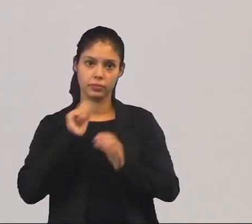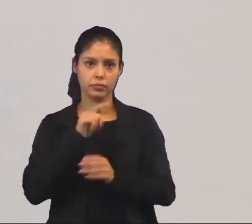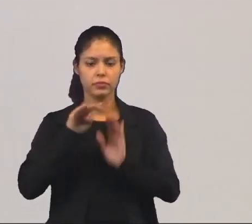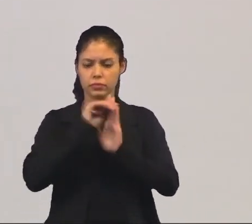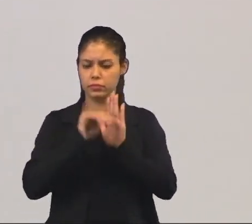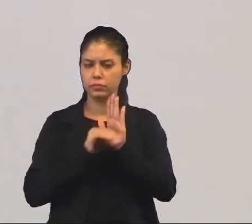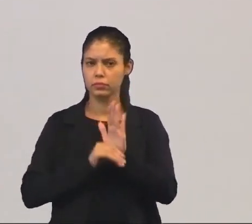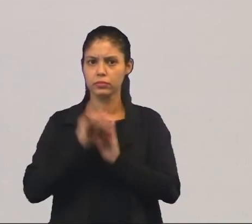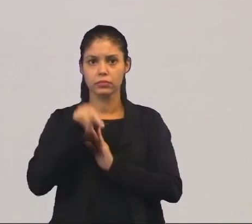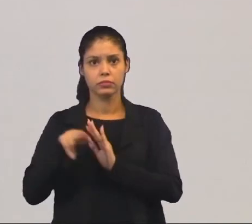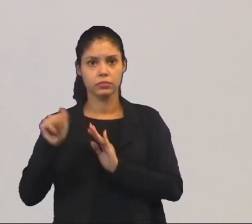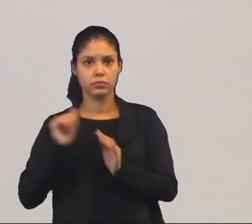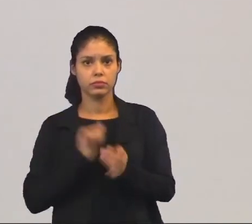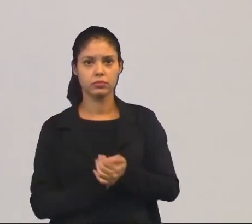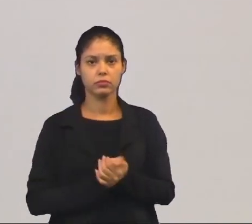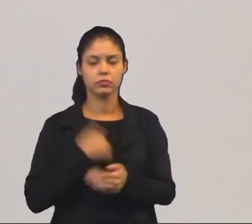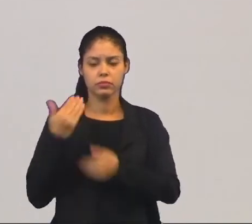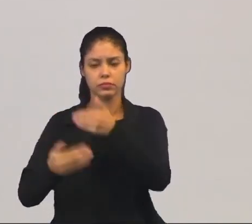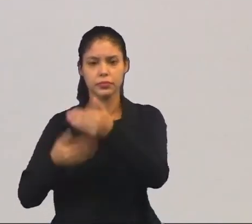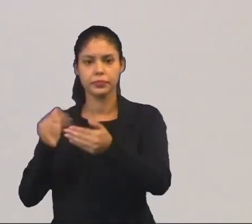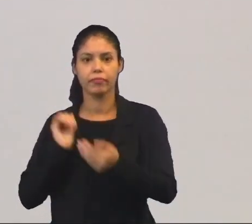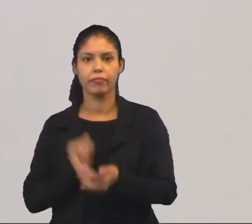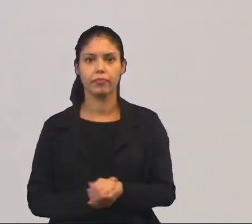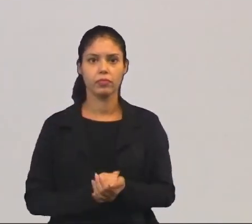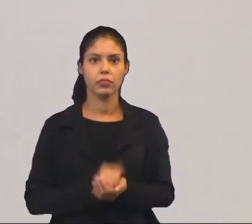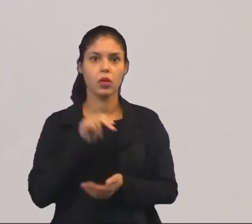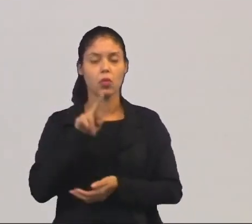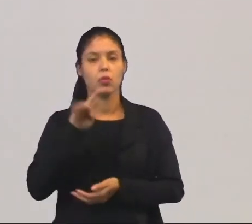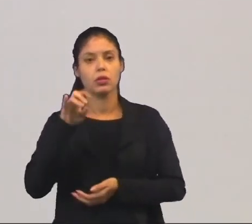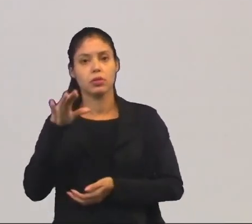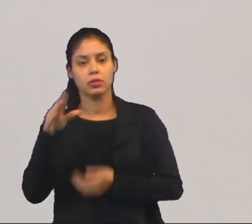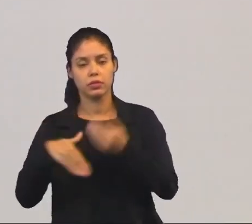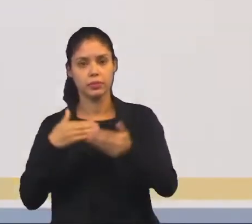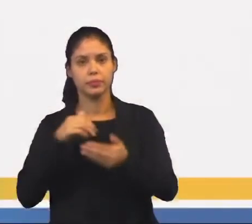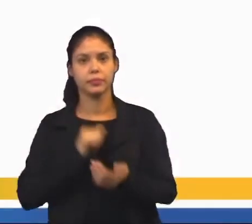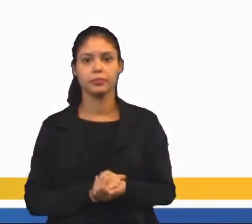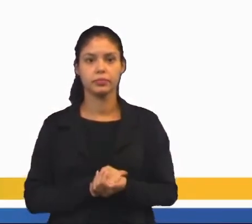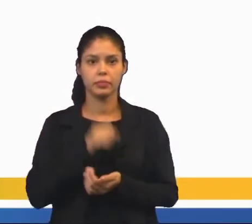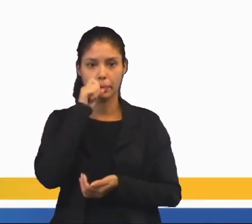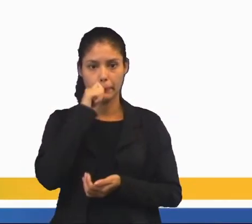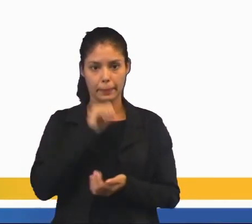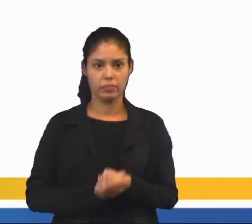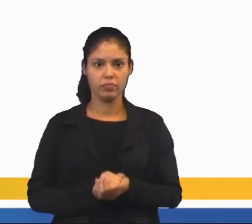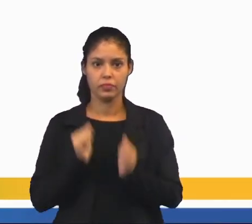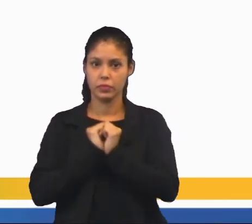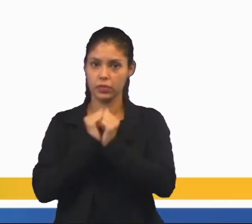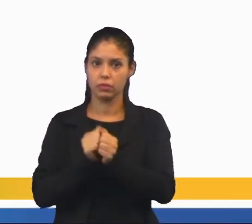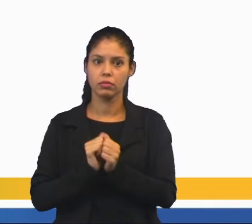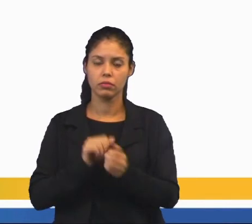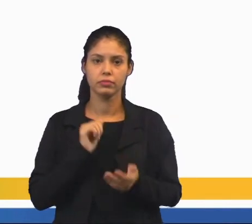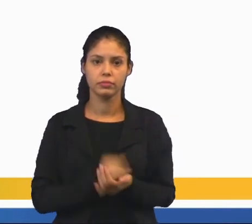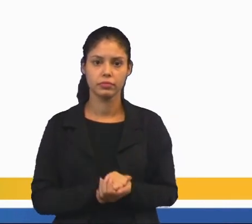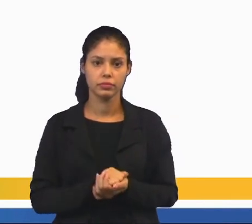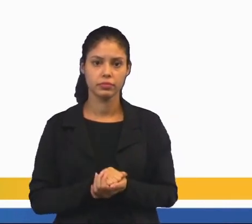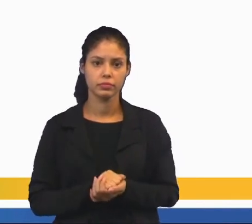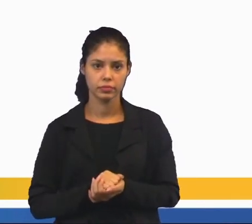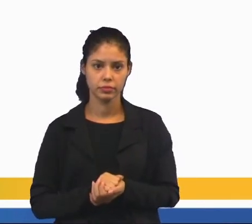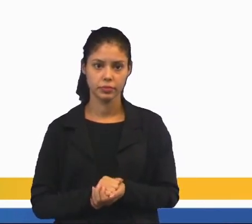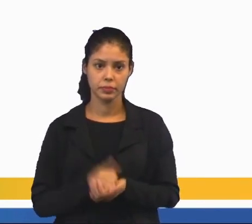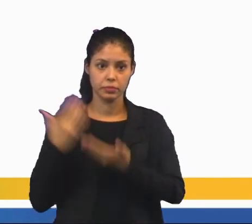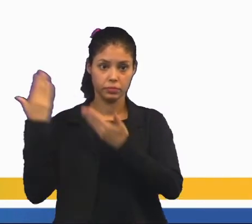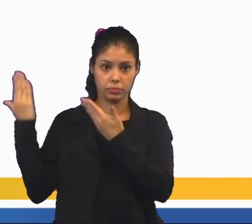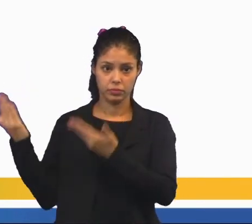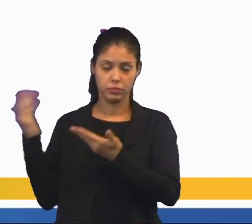classificará onde? In natura, em processados ou ultraprocessados. Tudo bem? Vamos lá juntos então. Aqui nós temos a